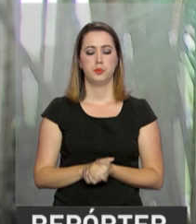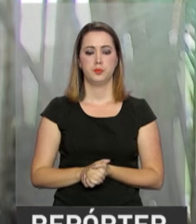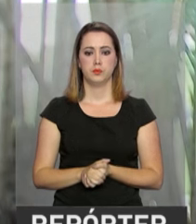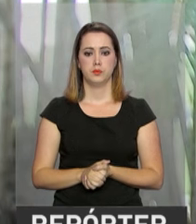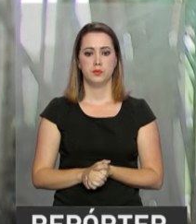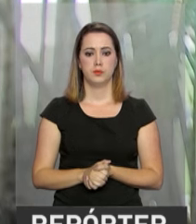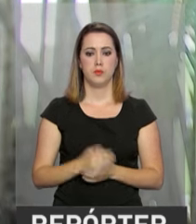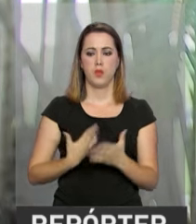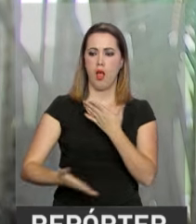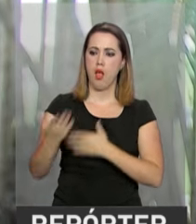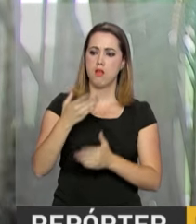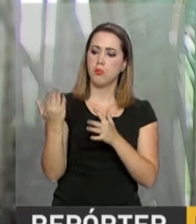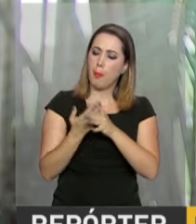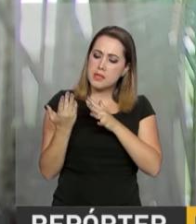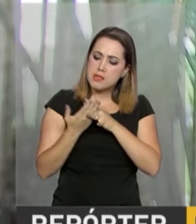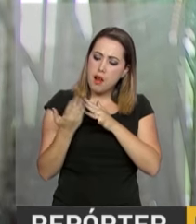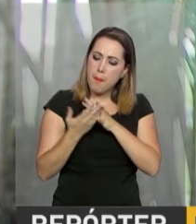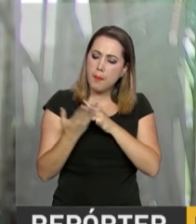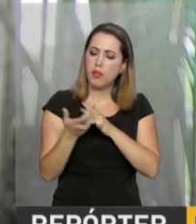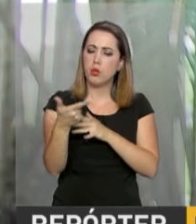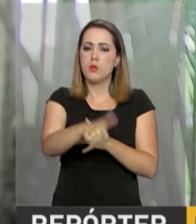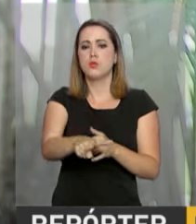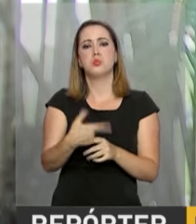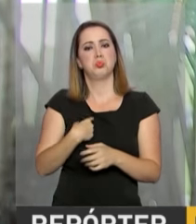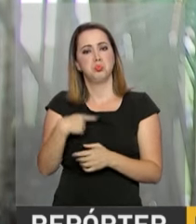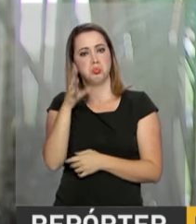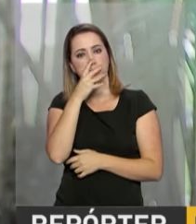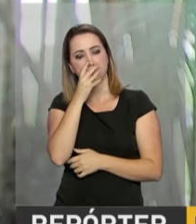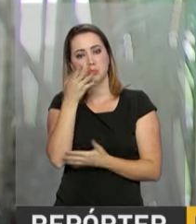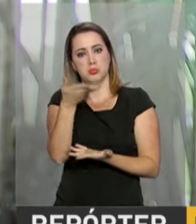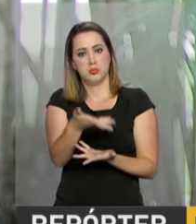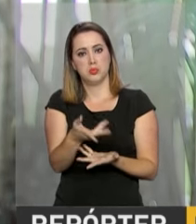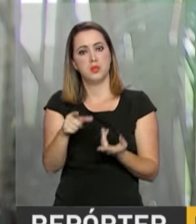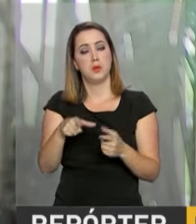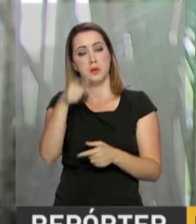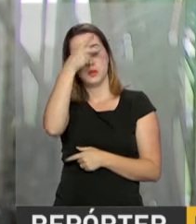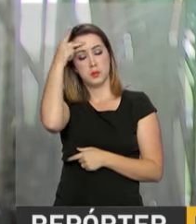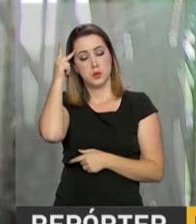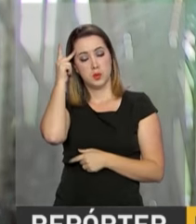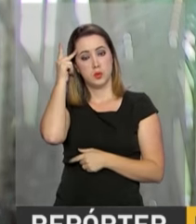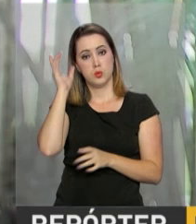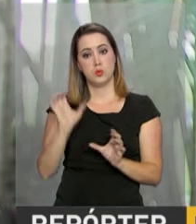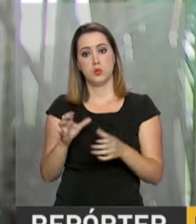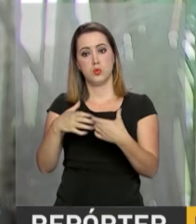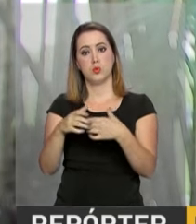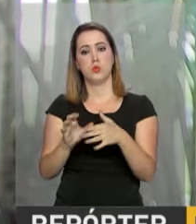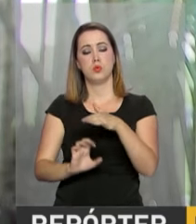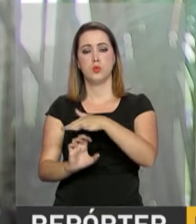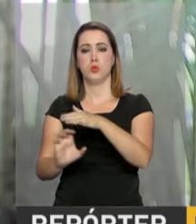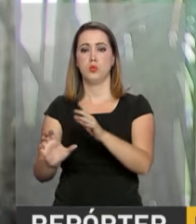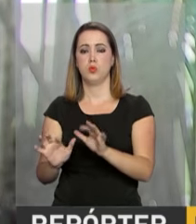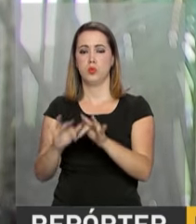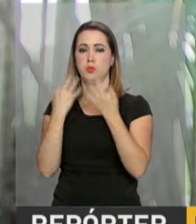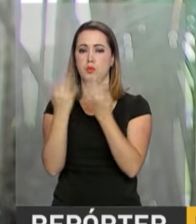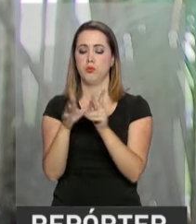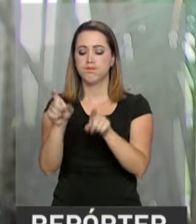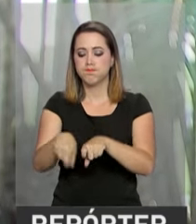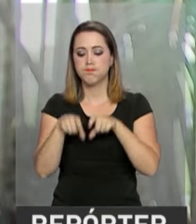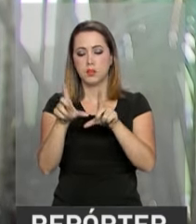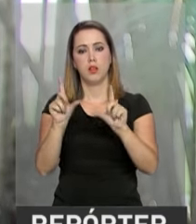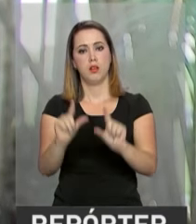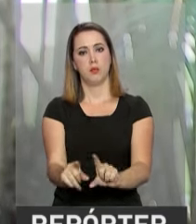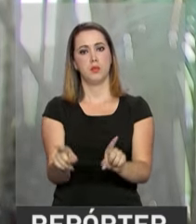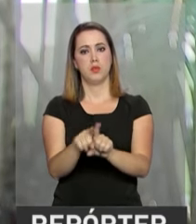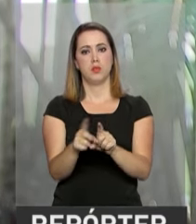A renegociação em condições bastante interessantes, principalmente para os pequenos produtores, vai permitir que eles voltem a tomar